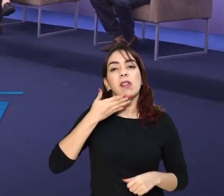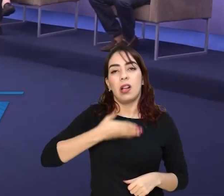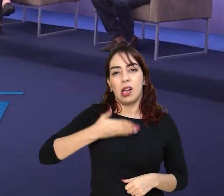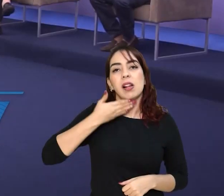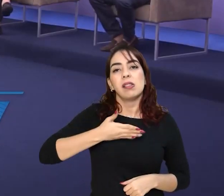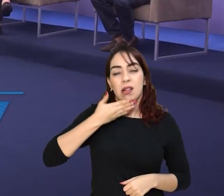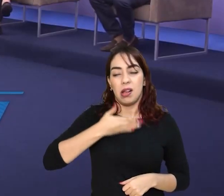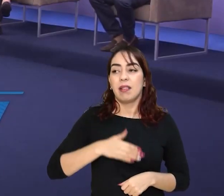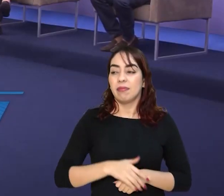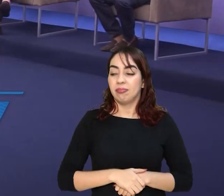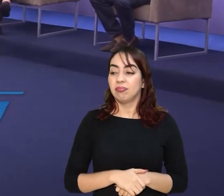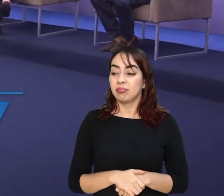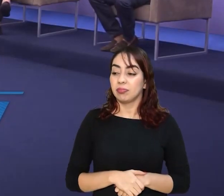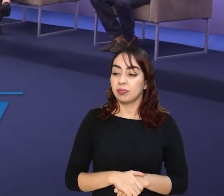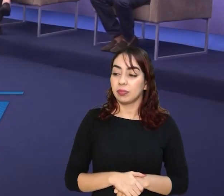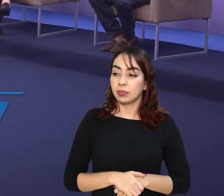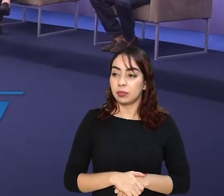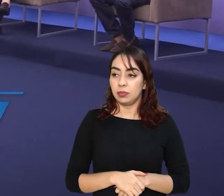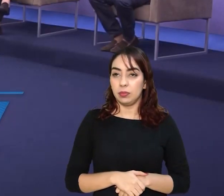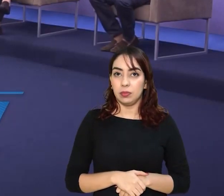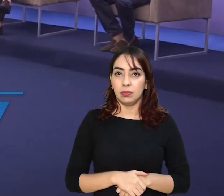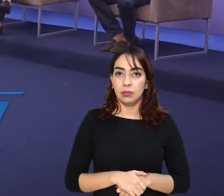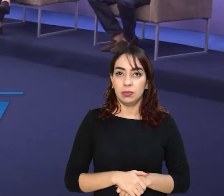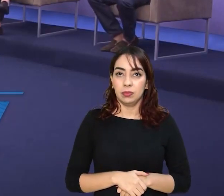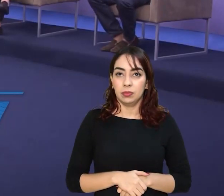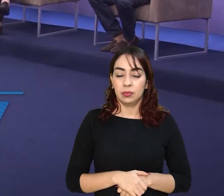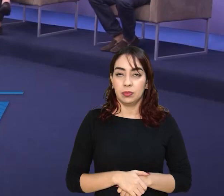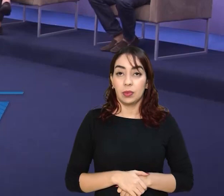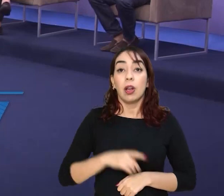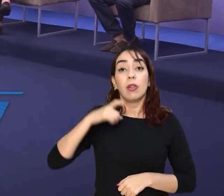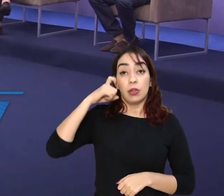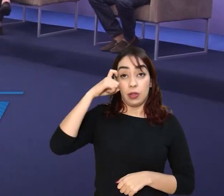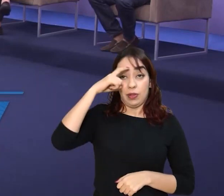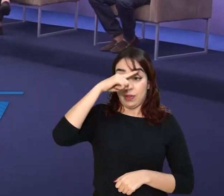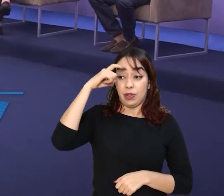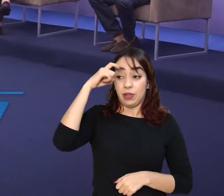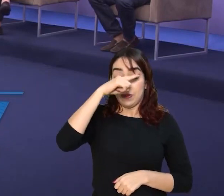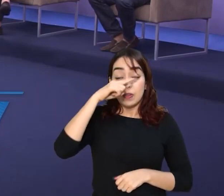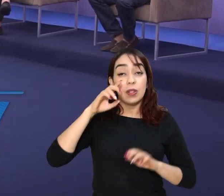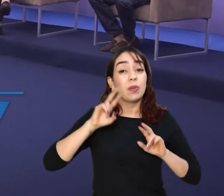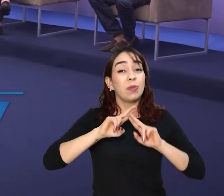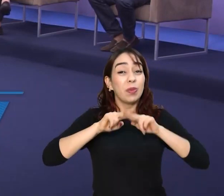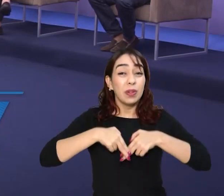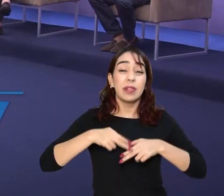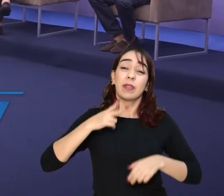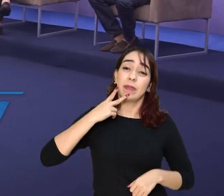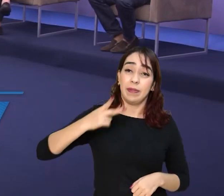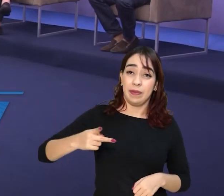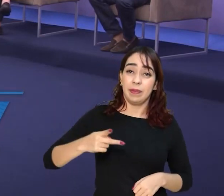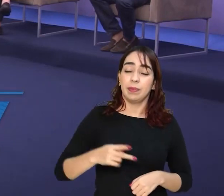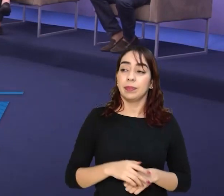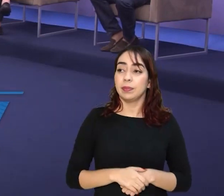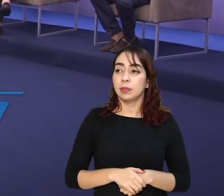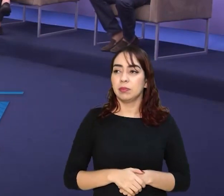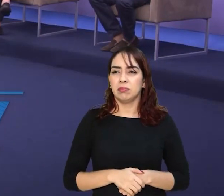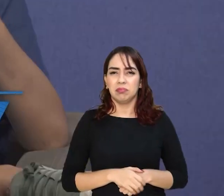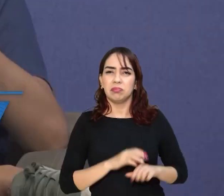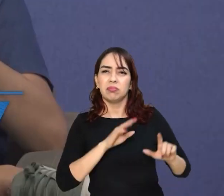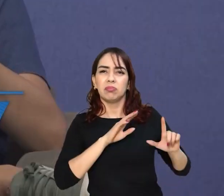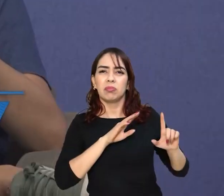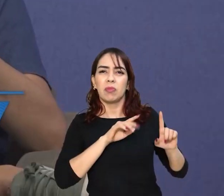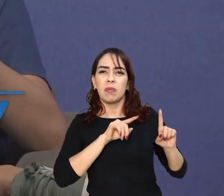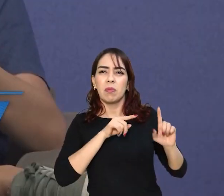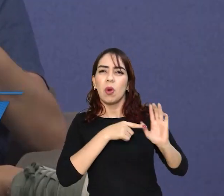que ganhou, mas olha, foi um sufoco. Exatamente. É o que a gente está dizendo e aqui. E outra coisa, eu aproveito, não sei se a gente vai mostrar a classificação, mas